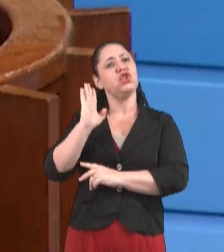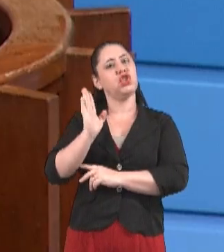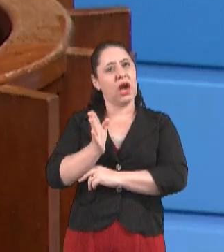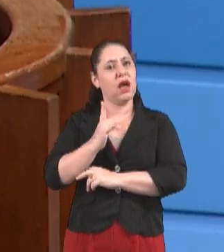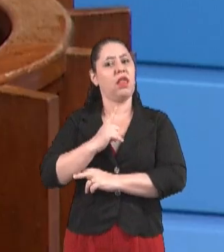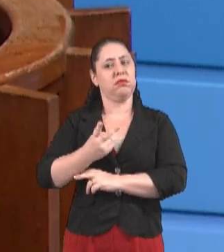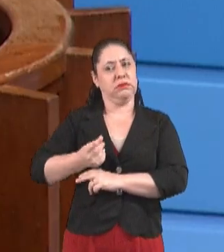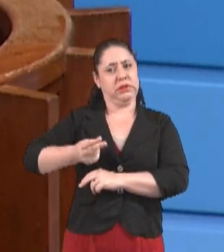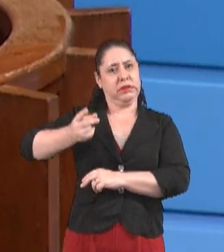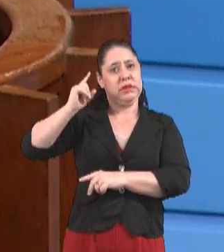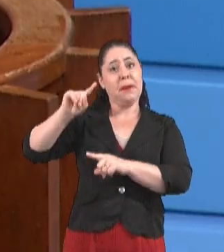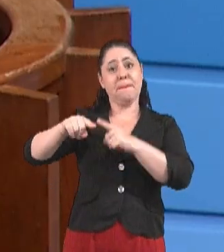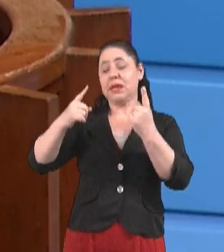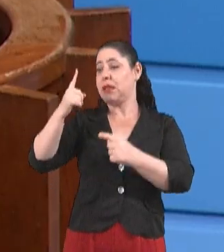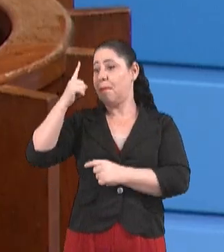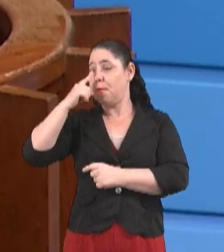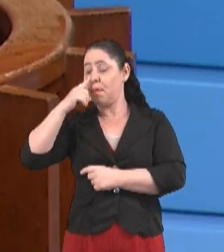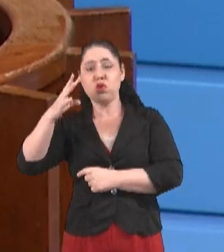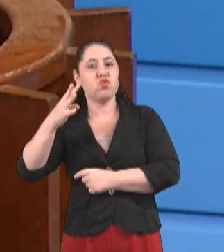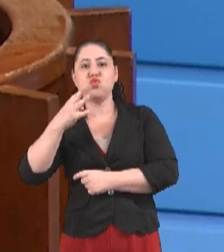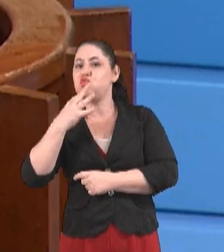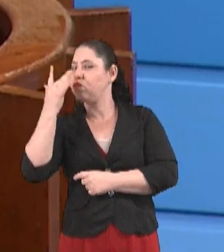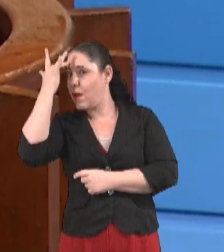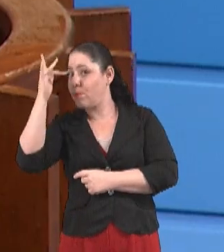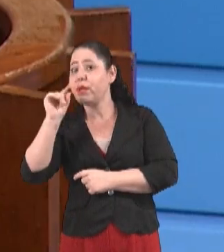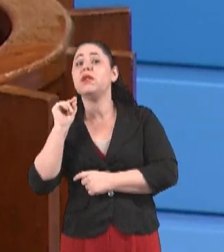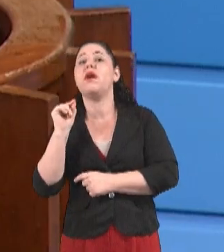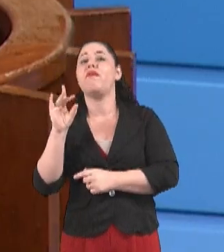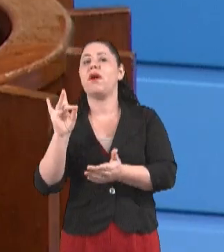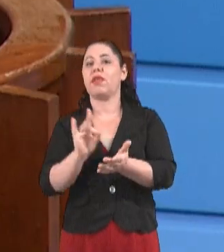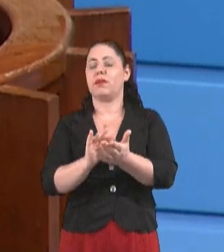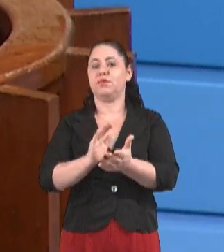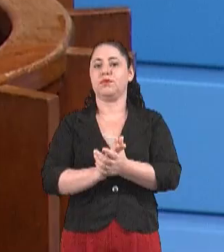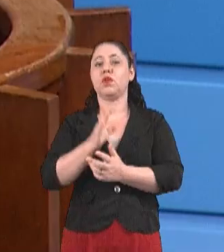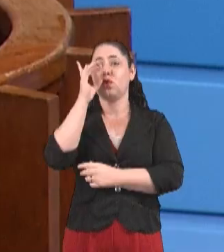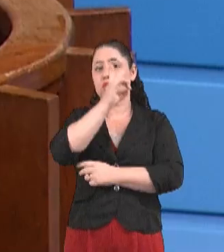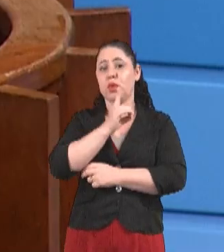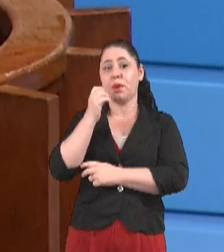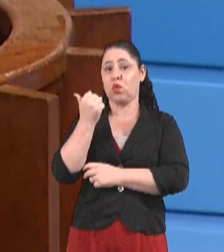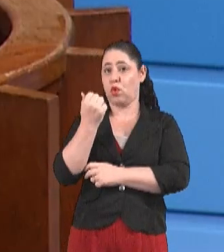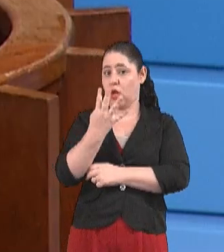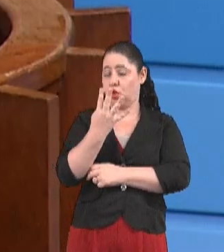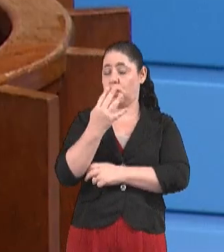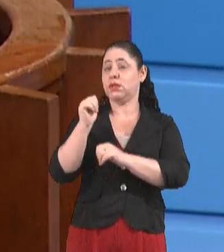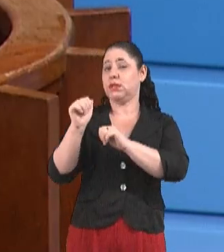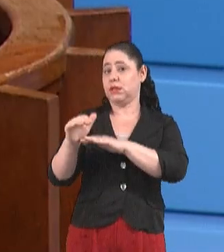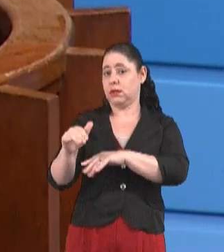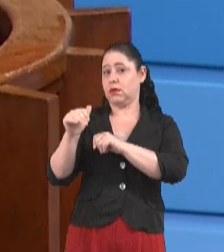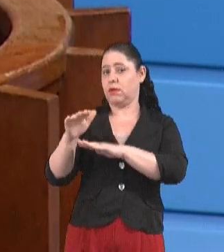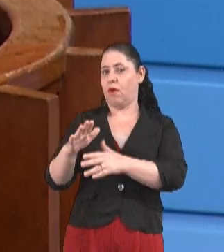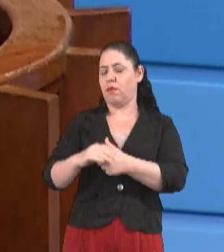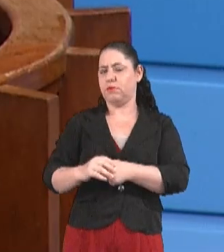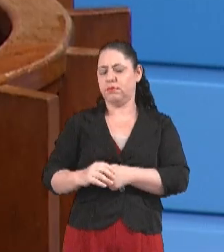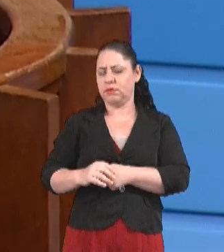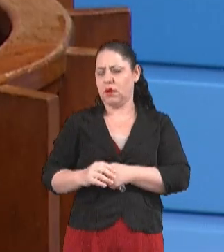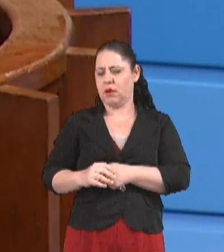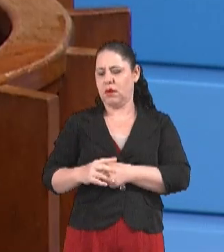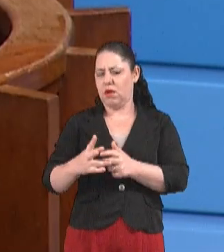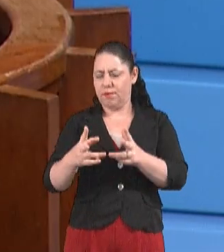tempo. Porém, as mães não tinham conhecimento dos fatos. No domingo 14/9, ao notar